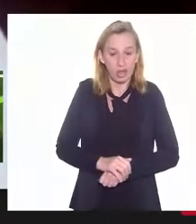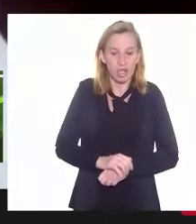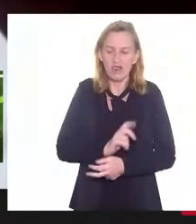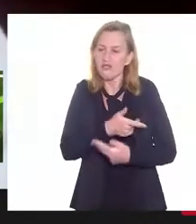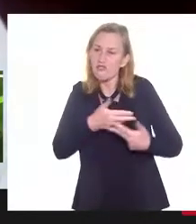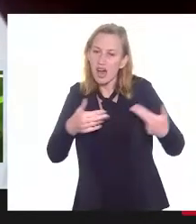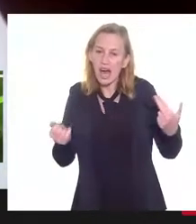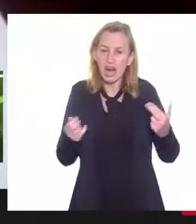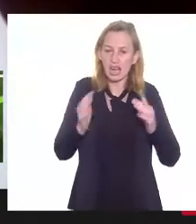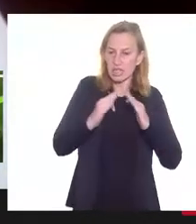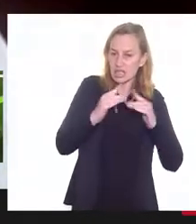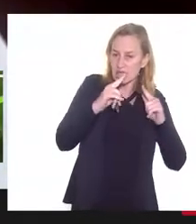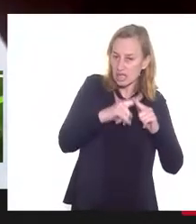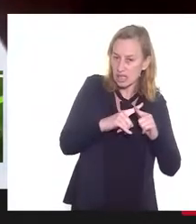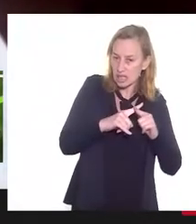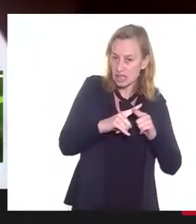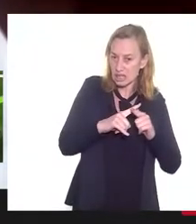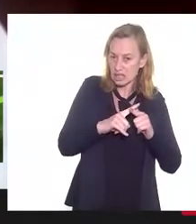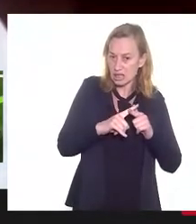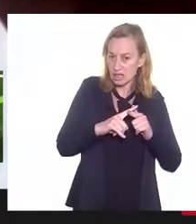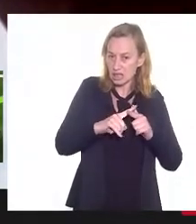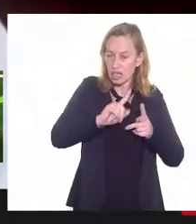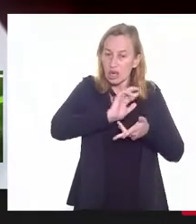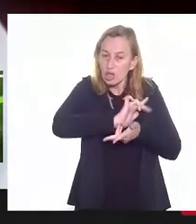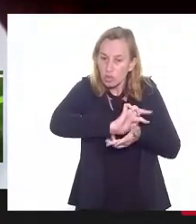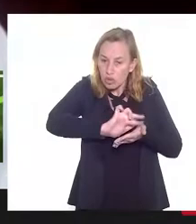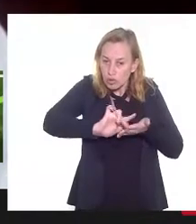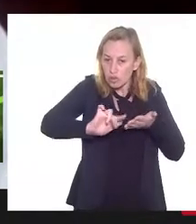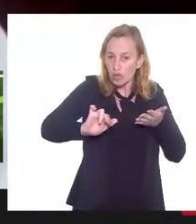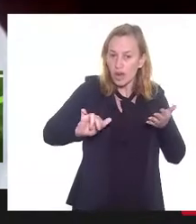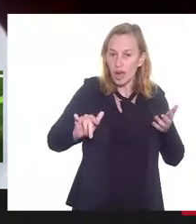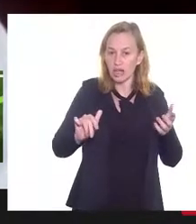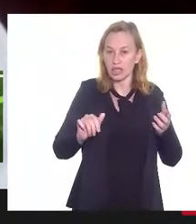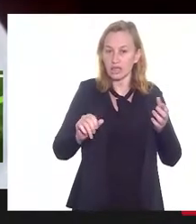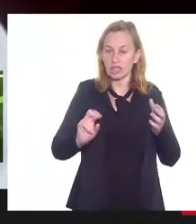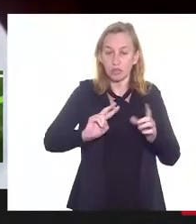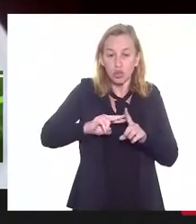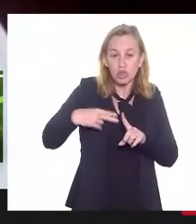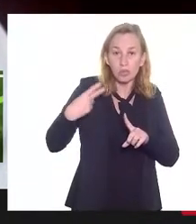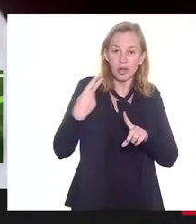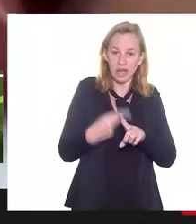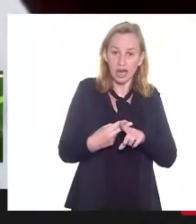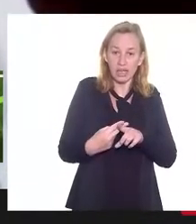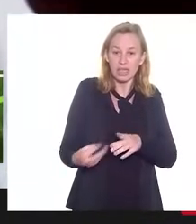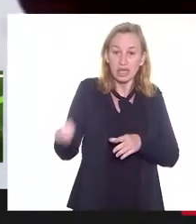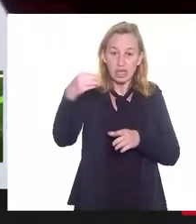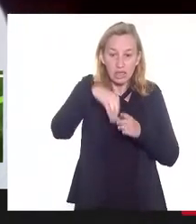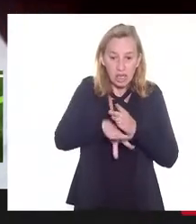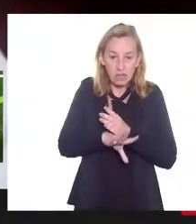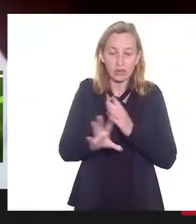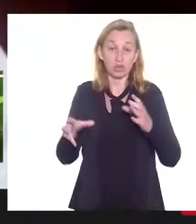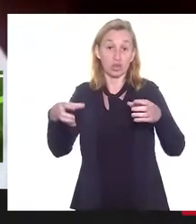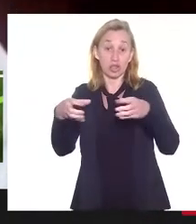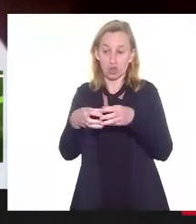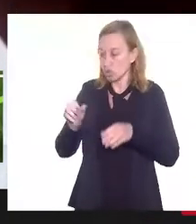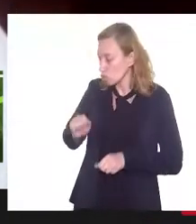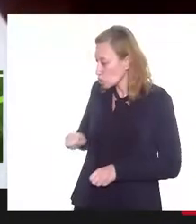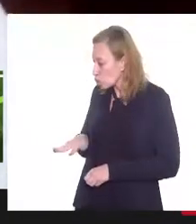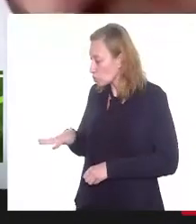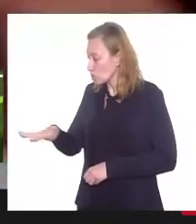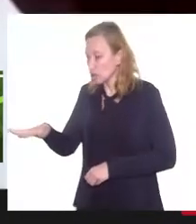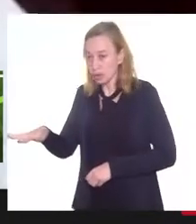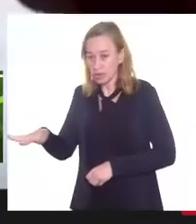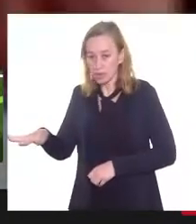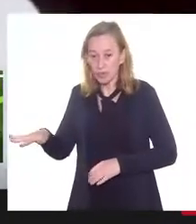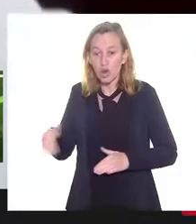muitas igrejas proliferassem dentro dos espaços das comunidades, né? Como